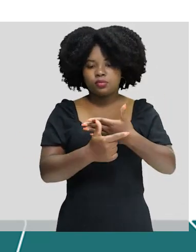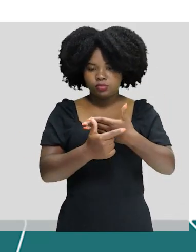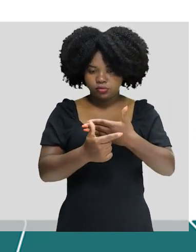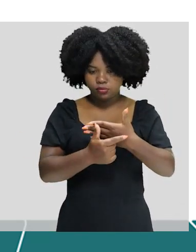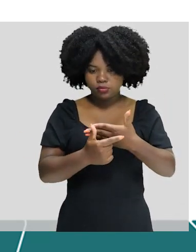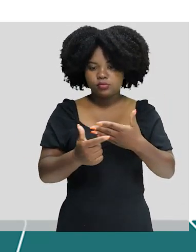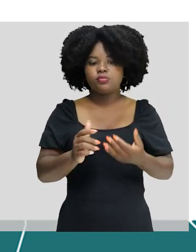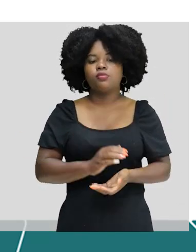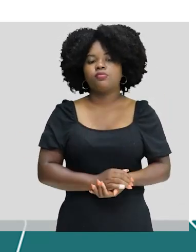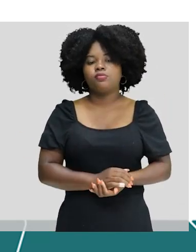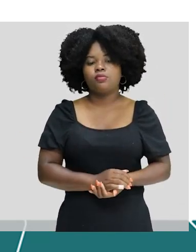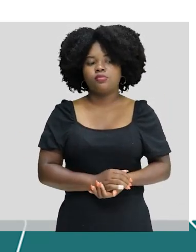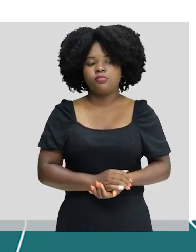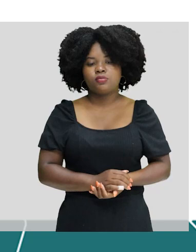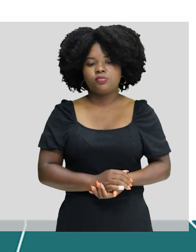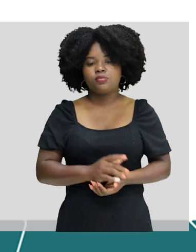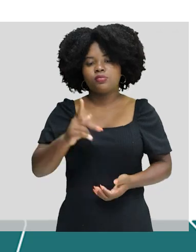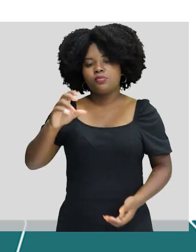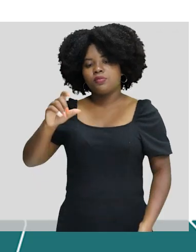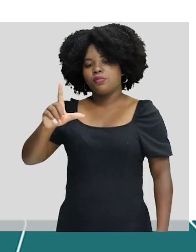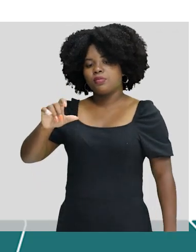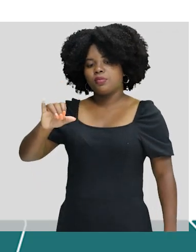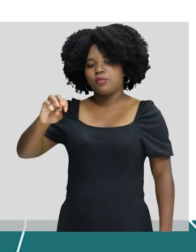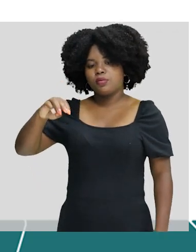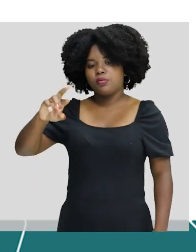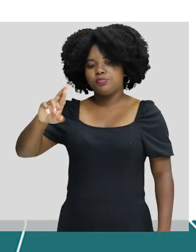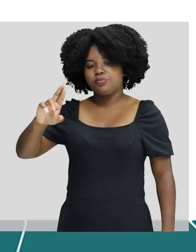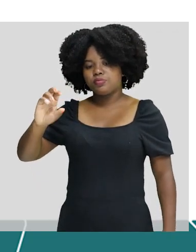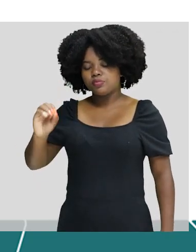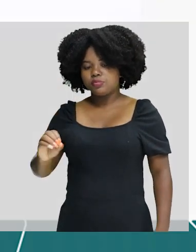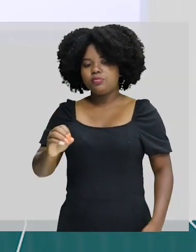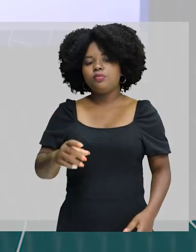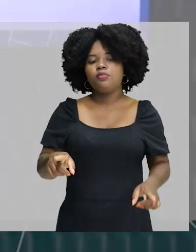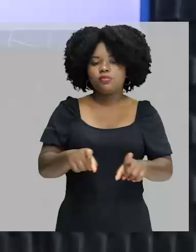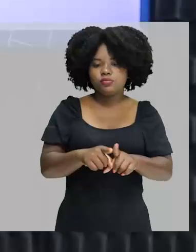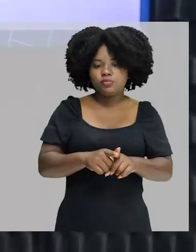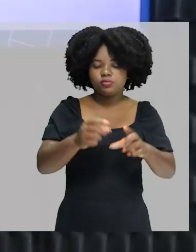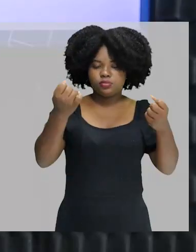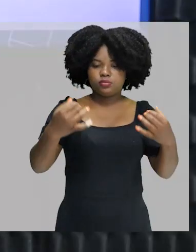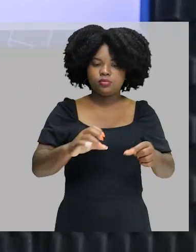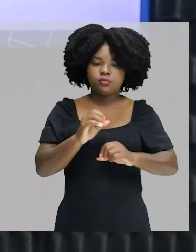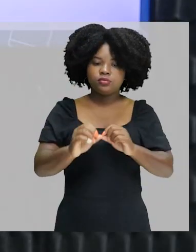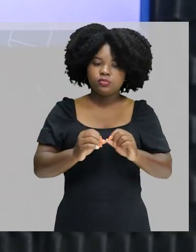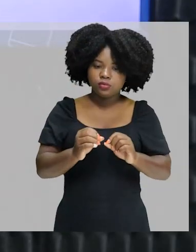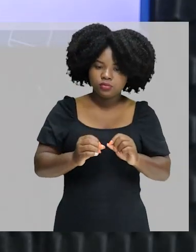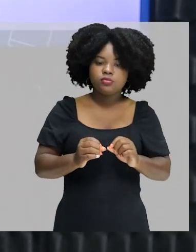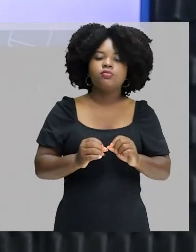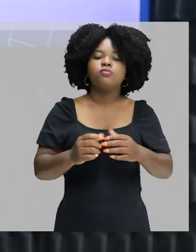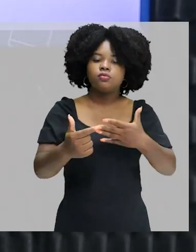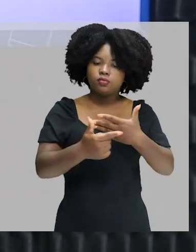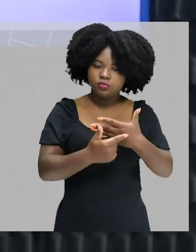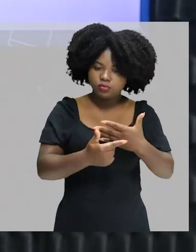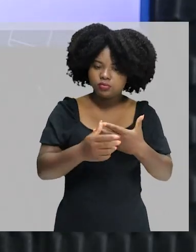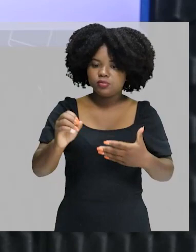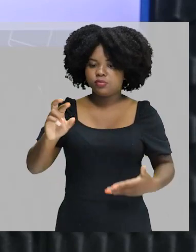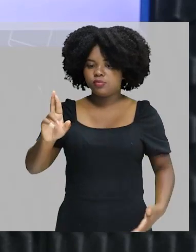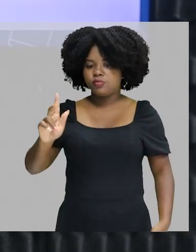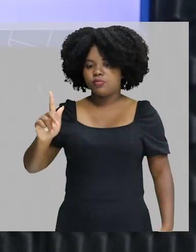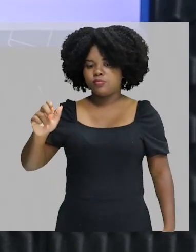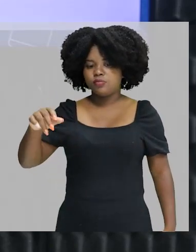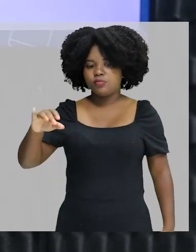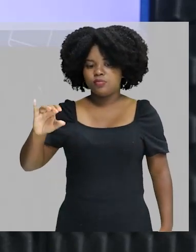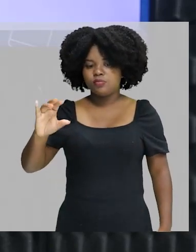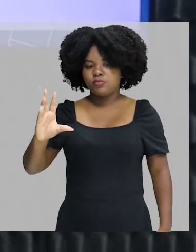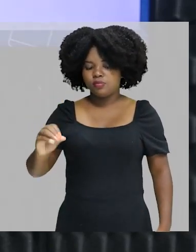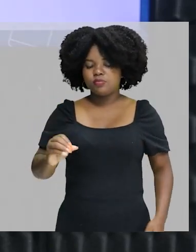orgânicas. Então, quando a gente fala de polímeros, também estamos falando de compostos, funções orgânicas. Na nossa